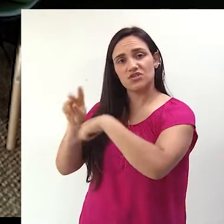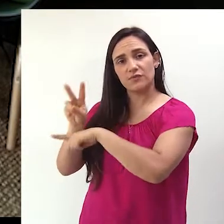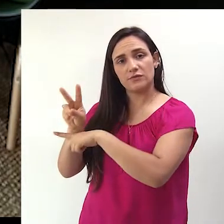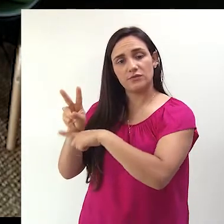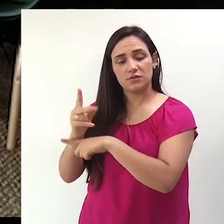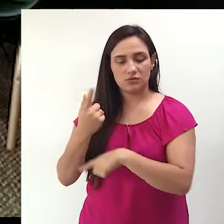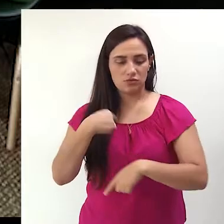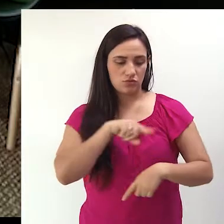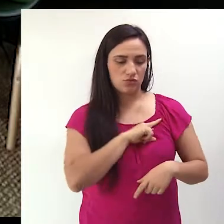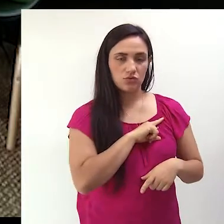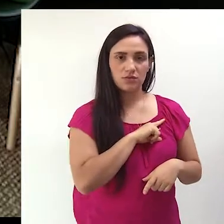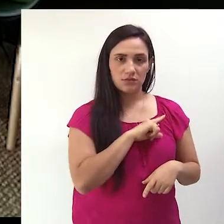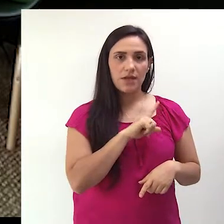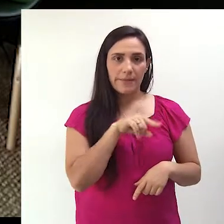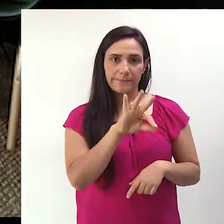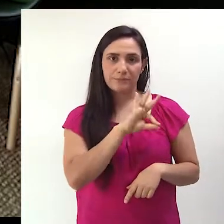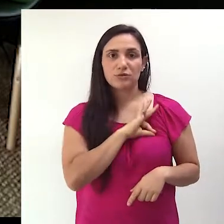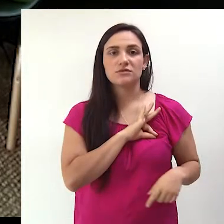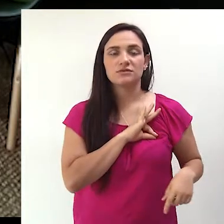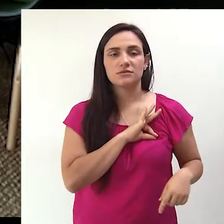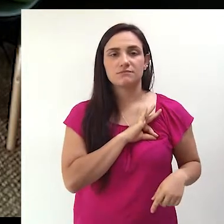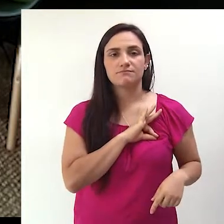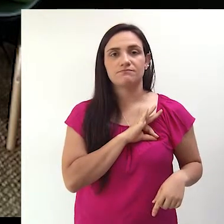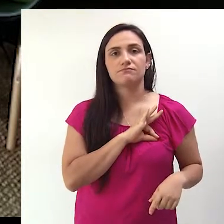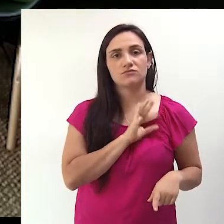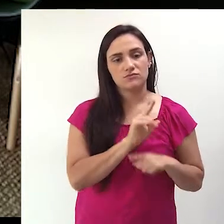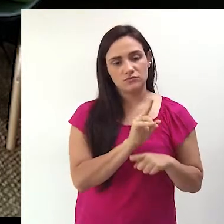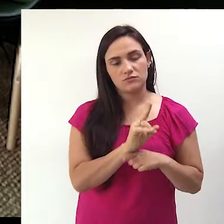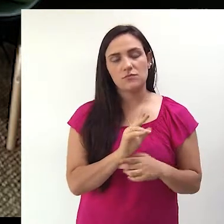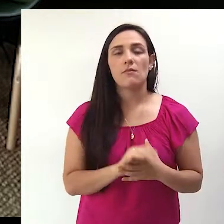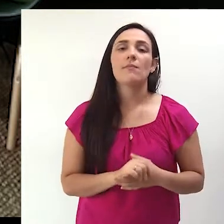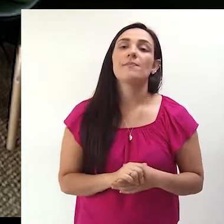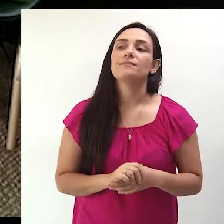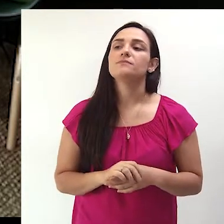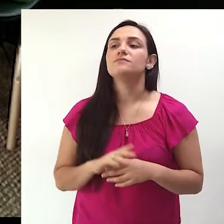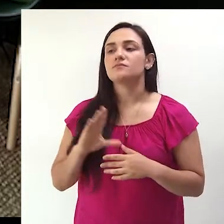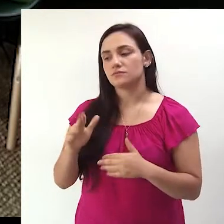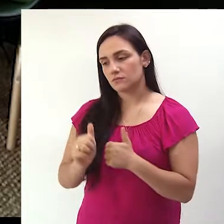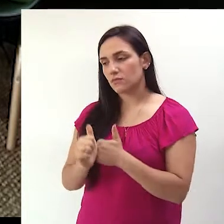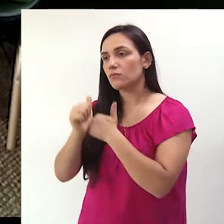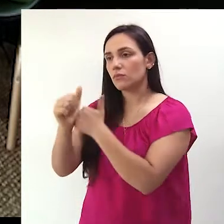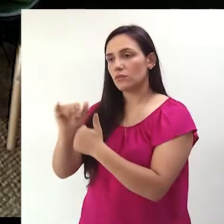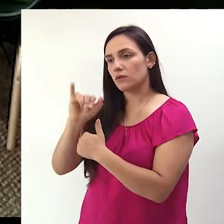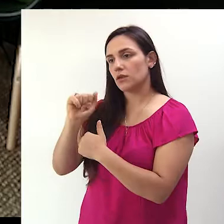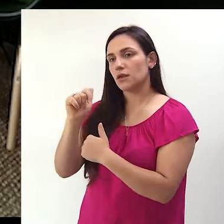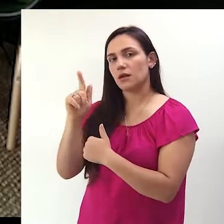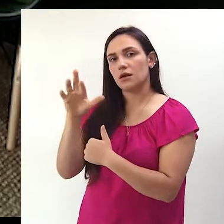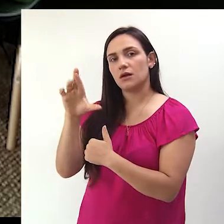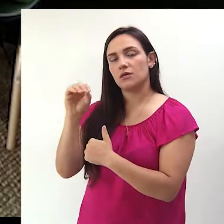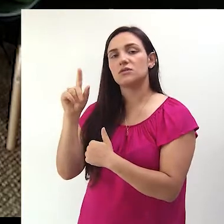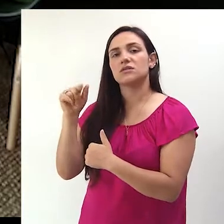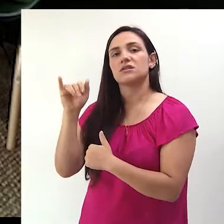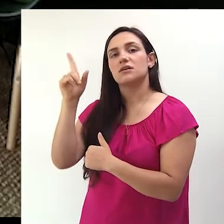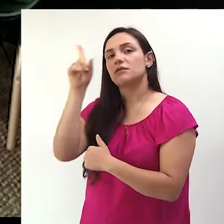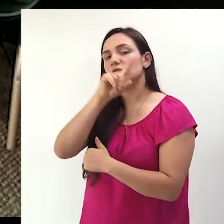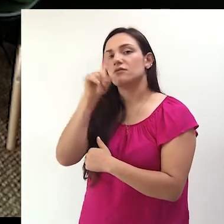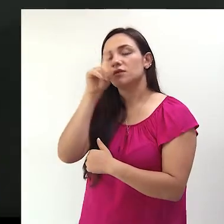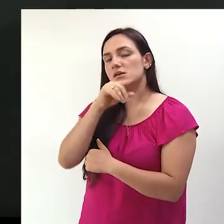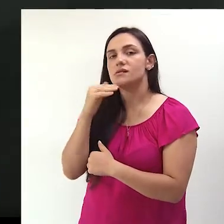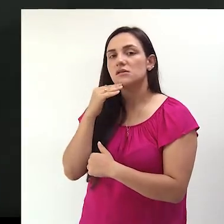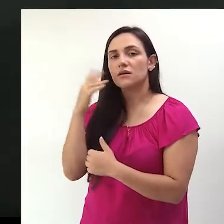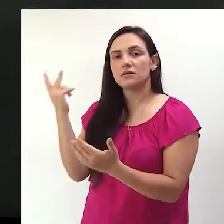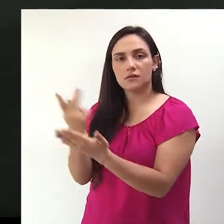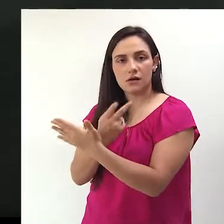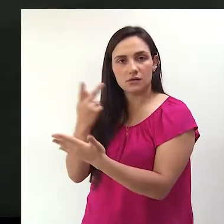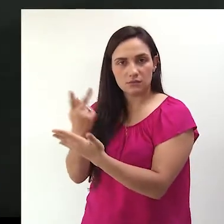judiciária. Porém, estamos acompanhando já as operações do IAGRO, de fiscalizações, e quando nós deflagramos operações, temos